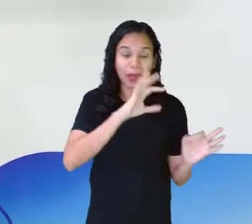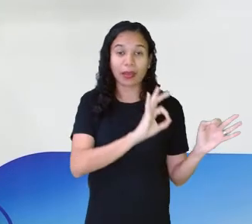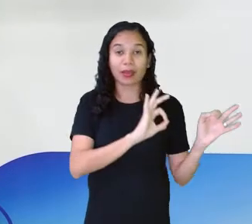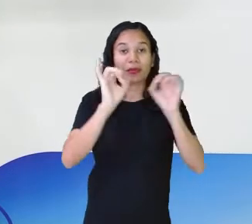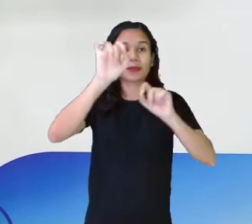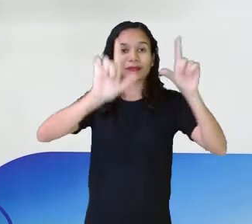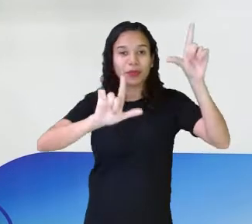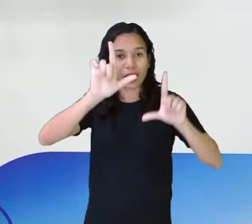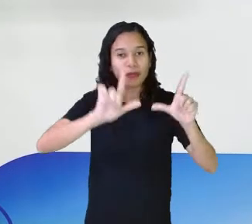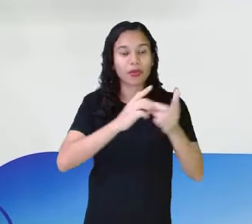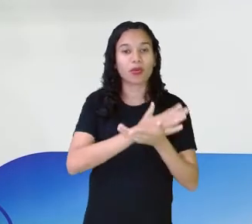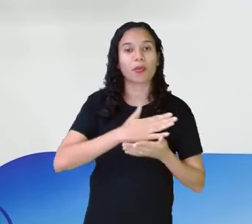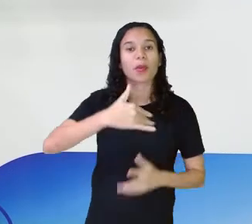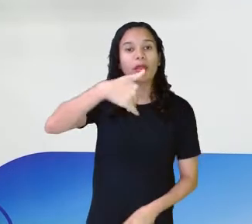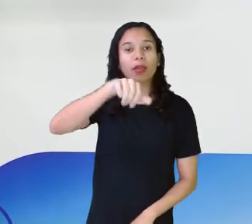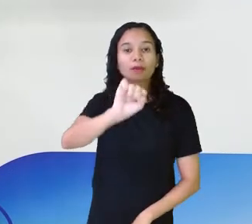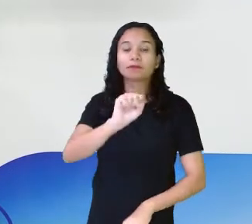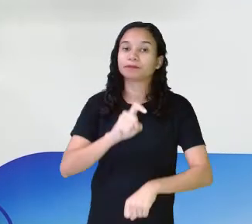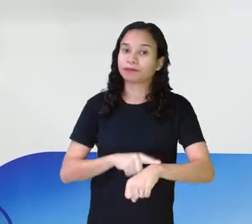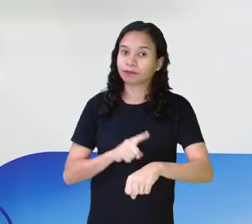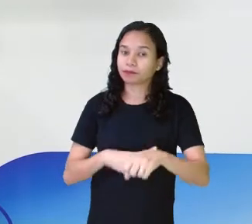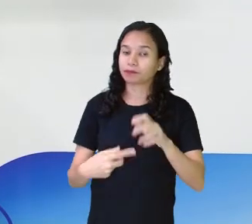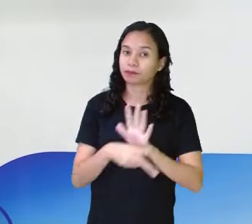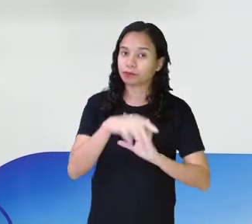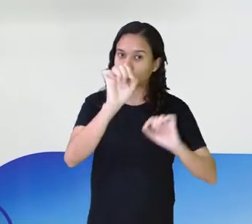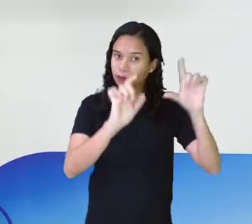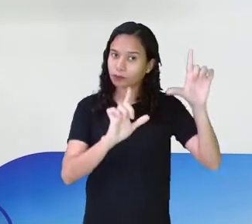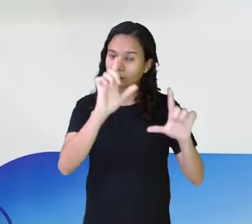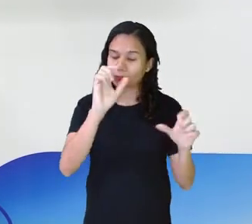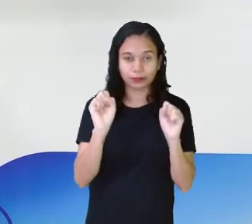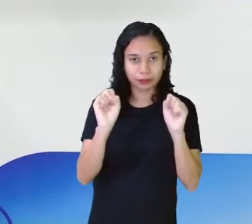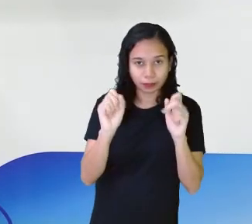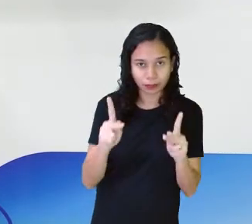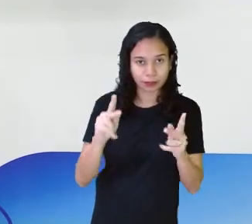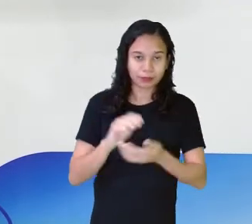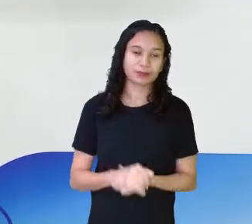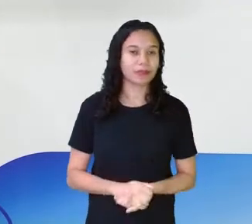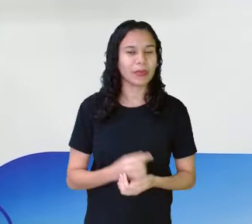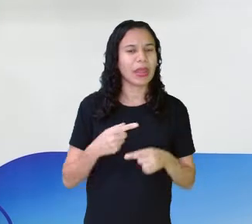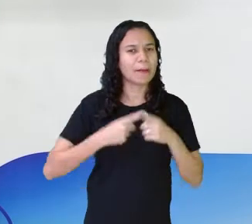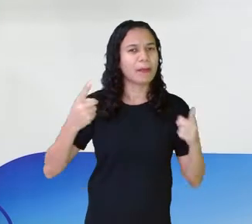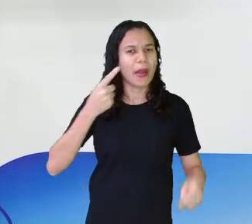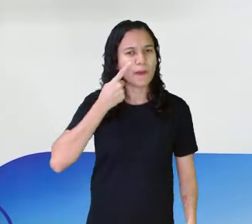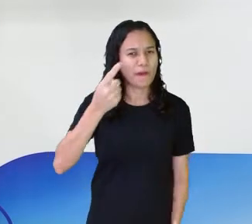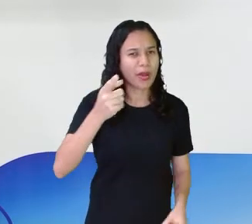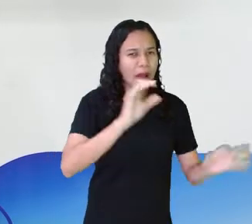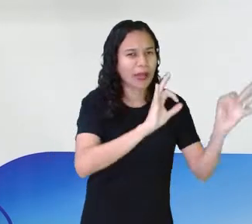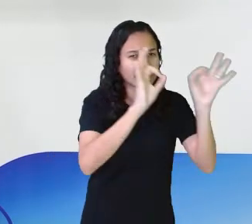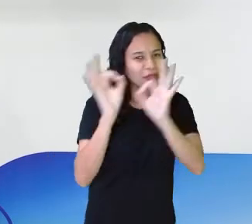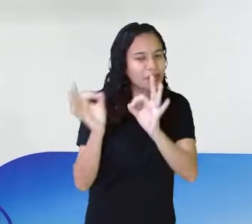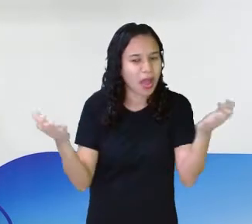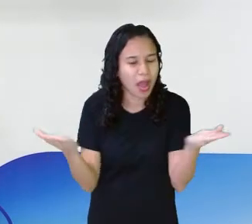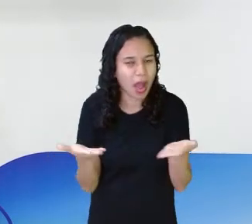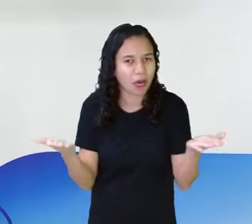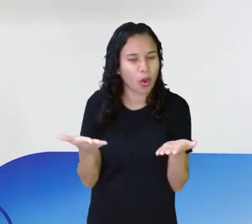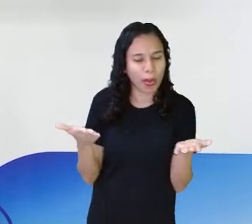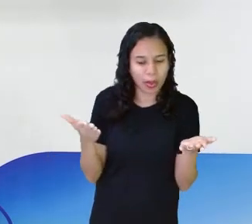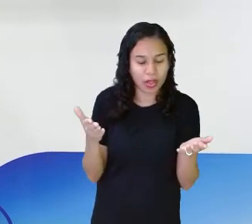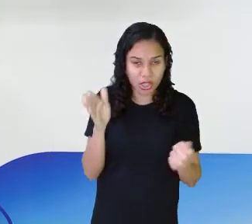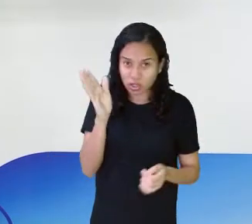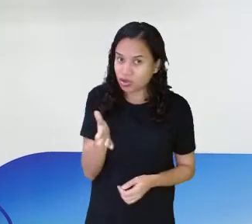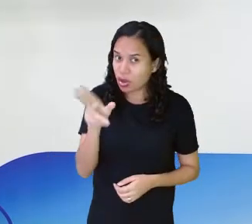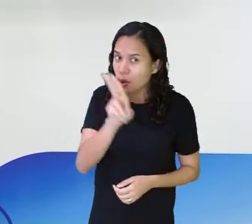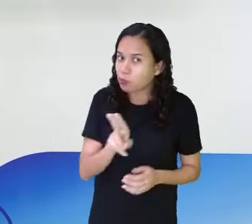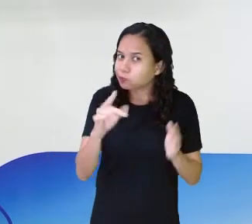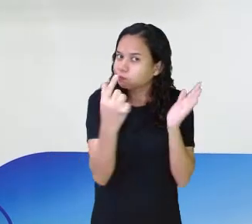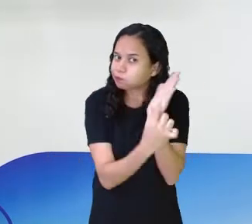acontece sempre às 18, pela TV, ok. Mas você que está me assistindo agora ao vivo, já baixou